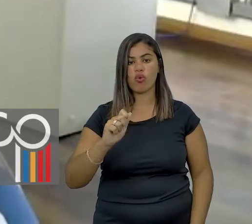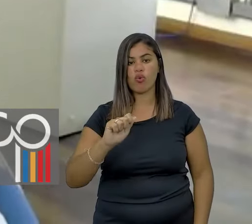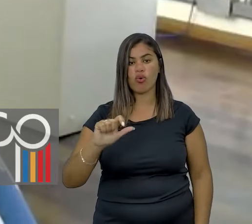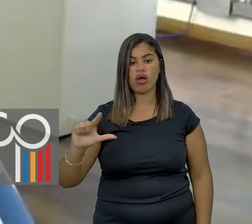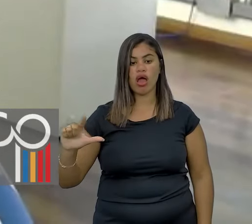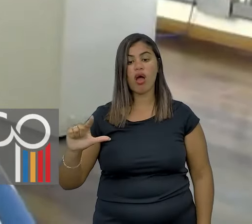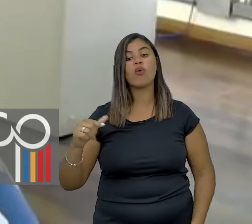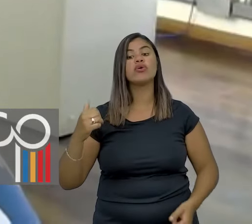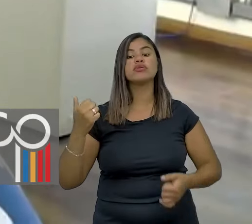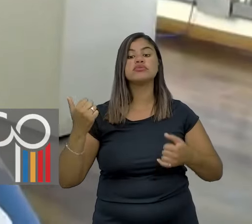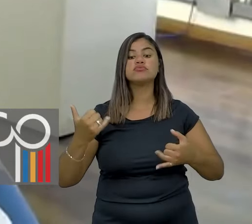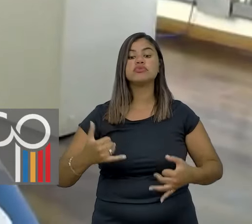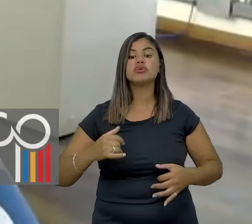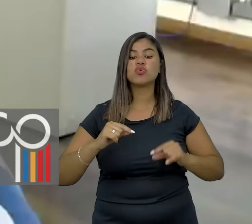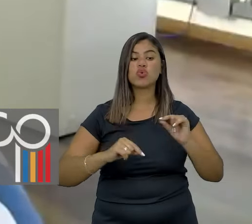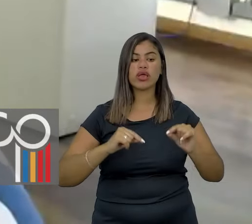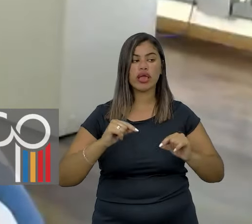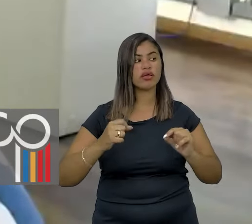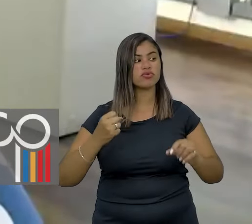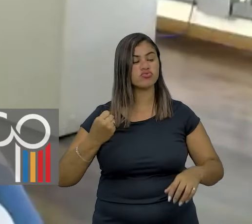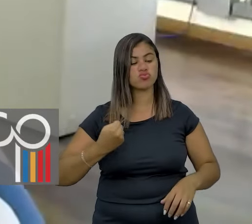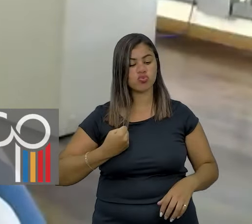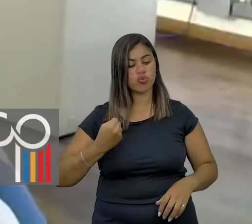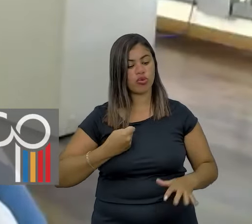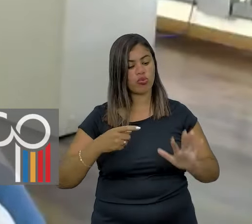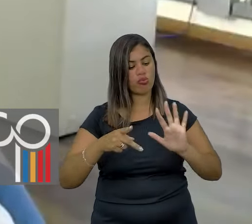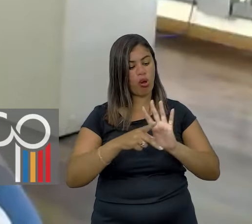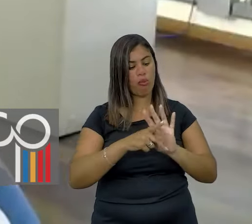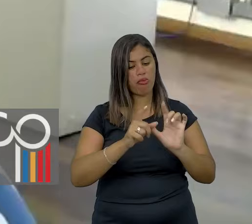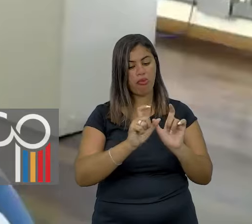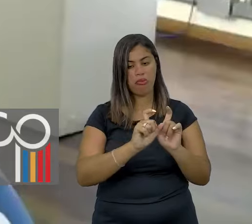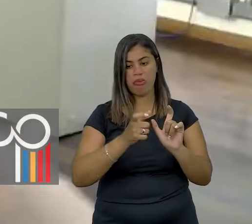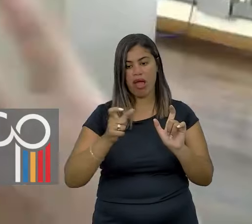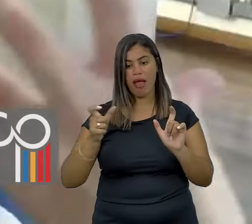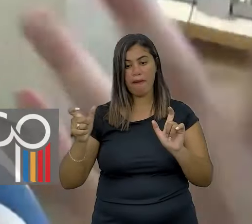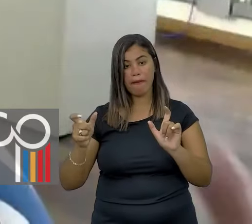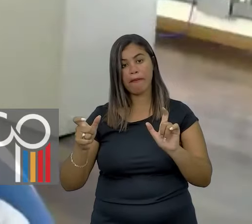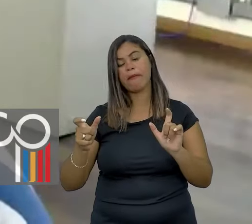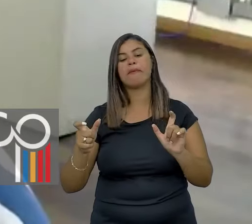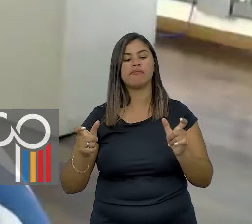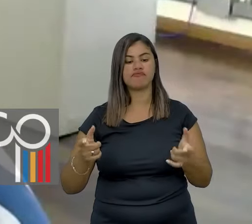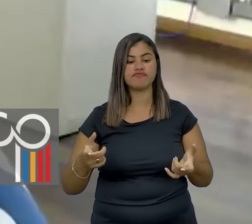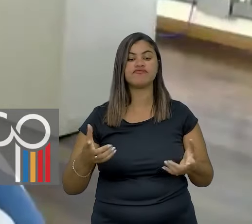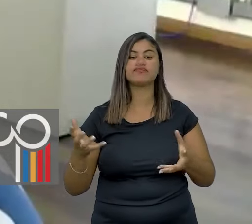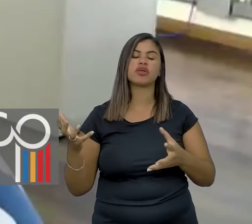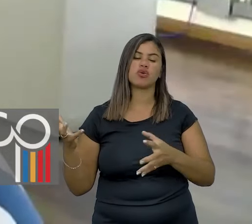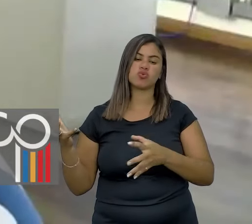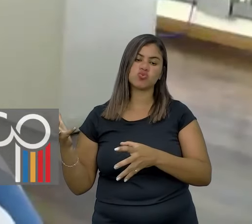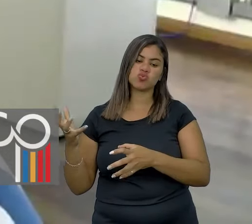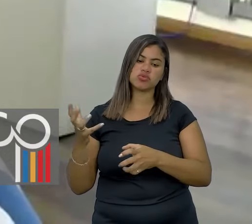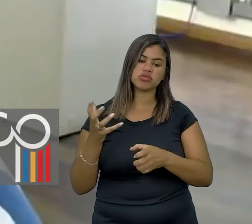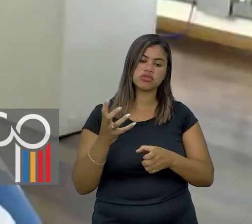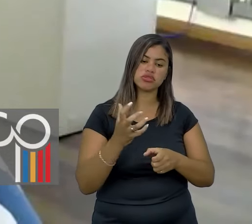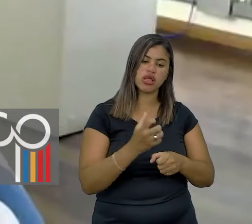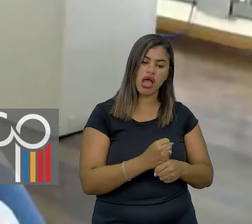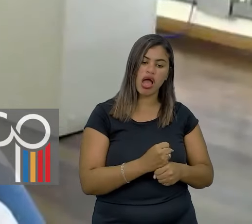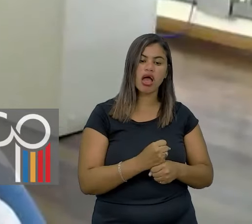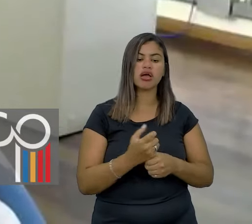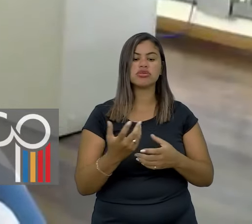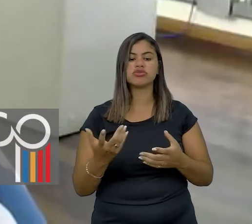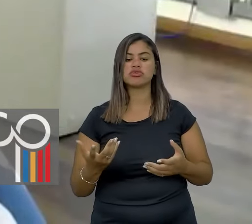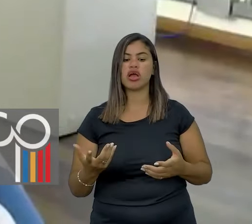ele se refere à sequência de palavras, né? Então, a contagem, aos símbolos dos números, o